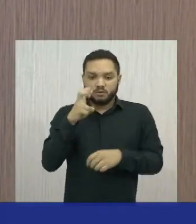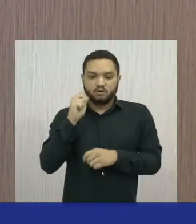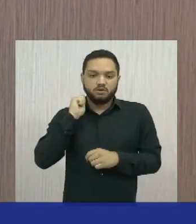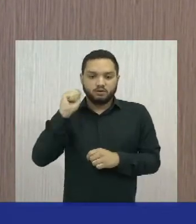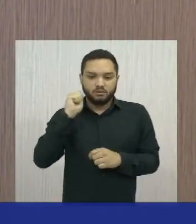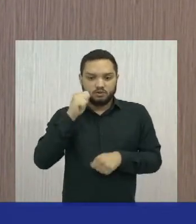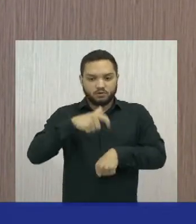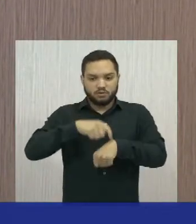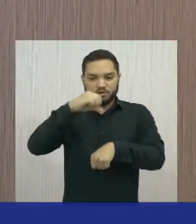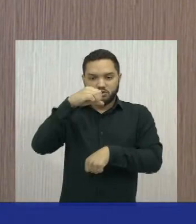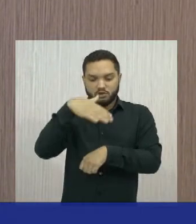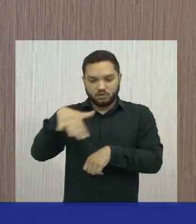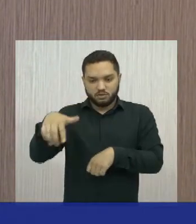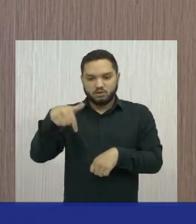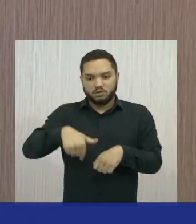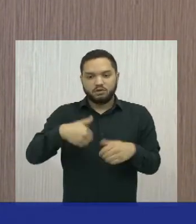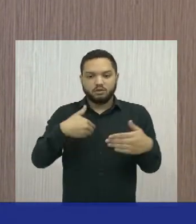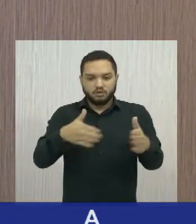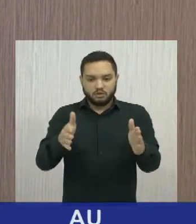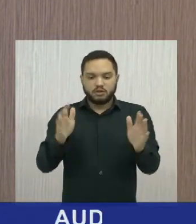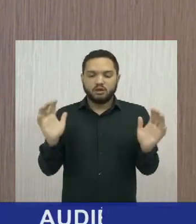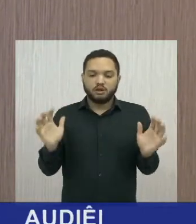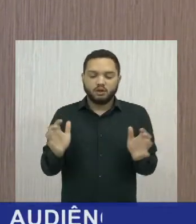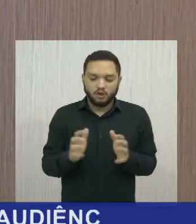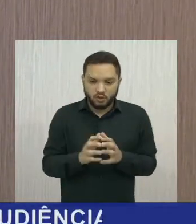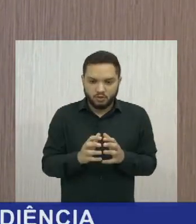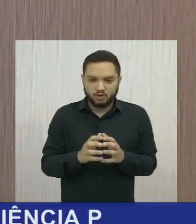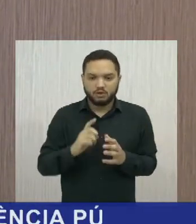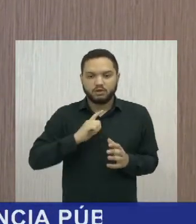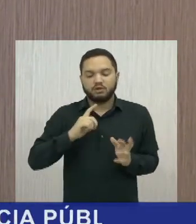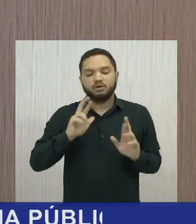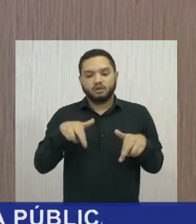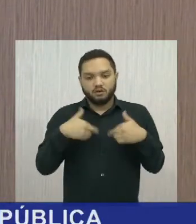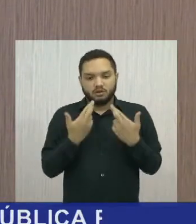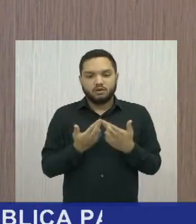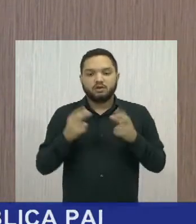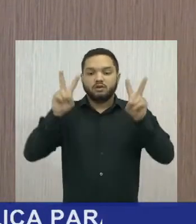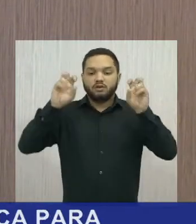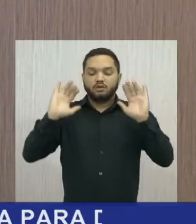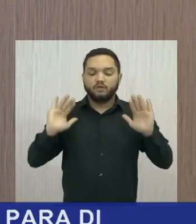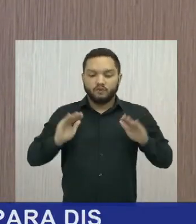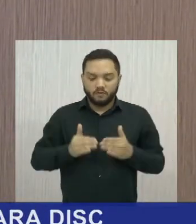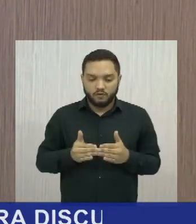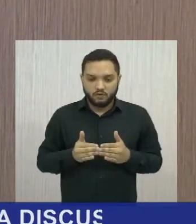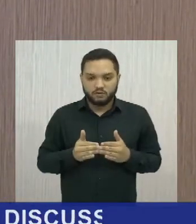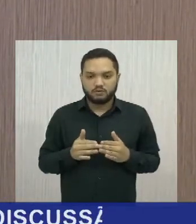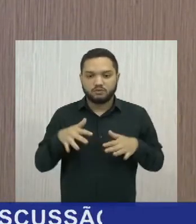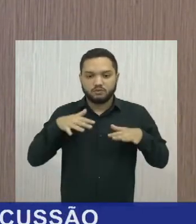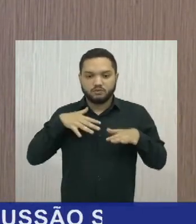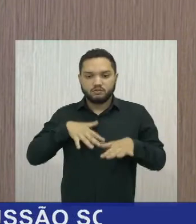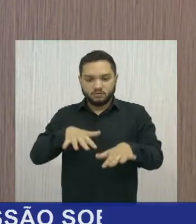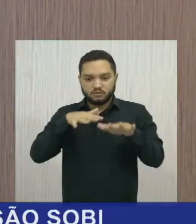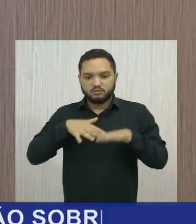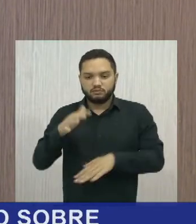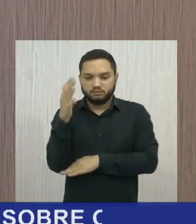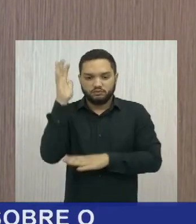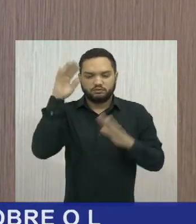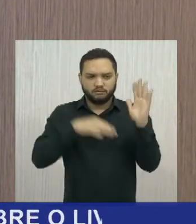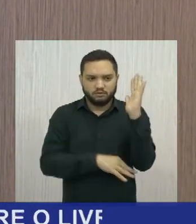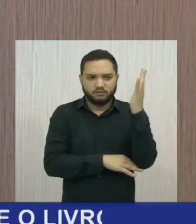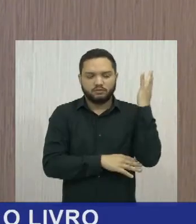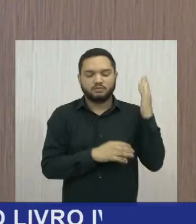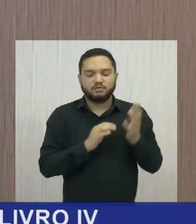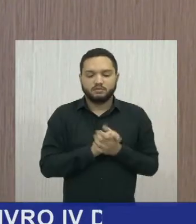às 9h30, aqui na Sala das Comissões, haverá uma reunião temática com o movimento ambientalista de